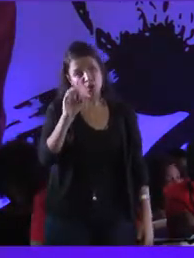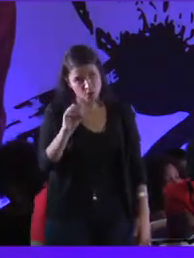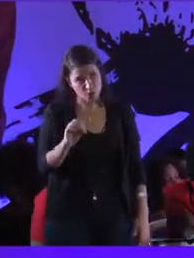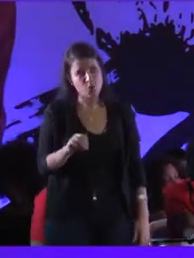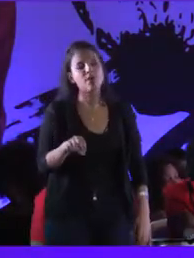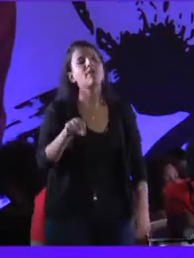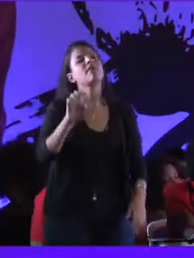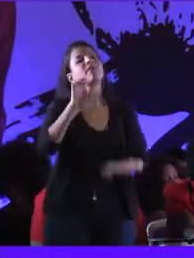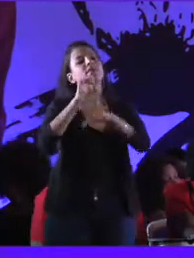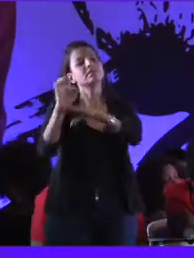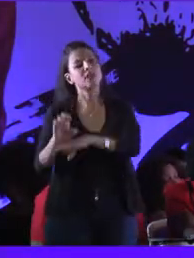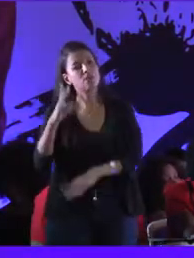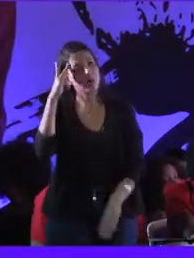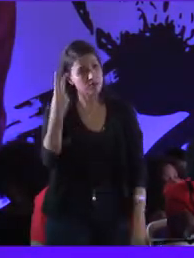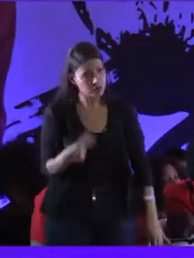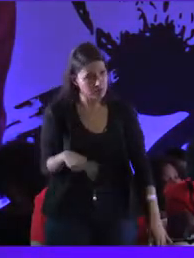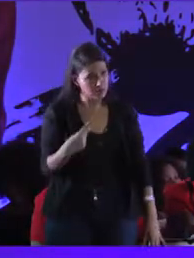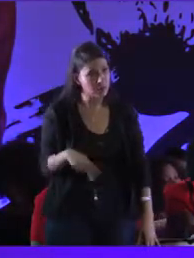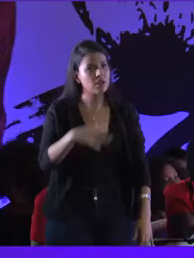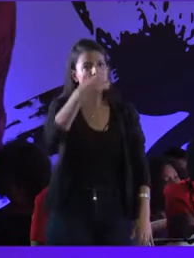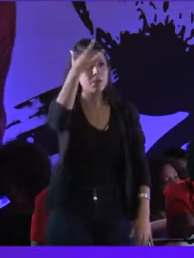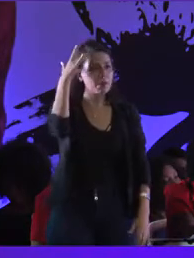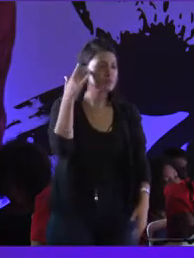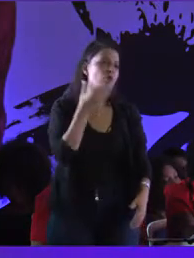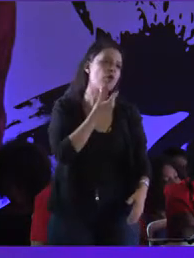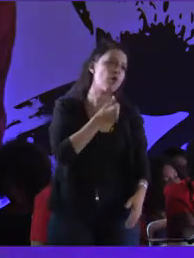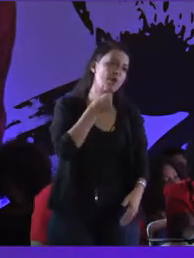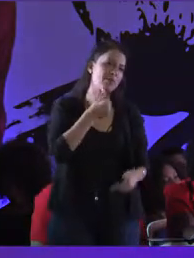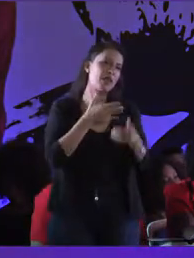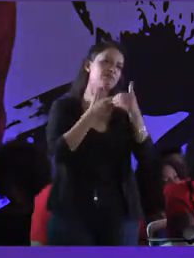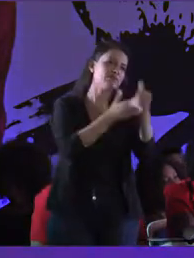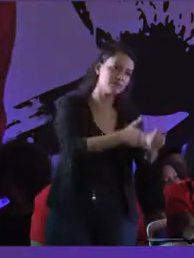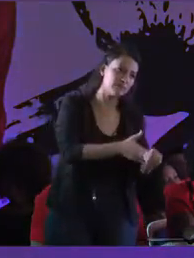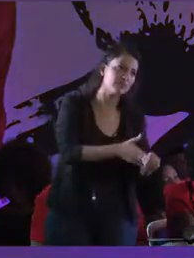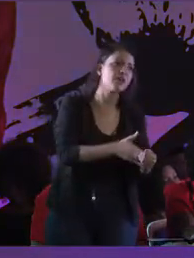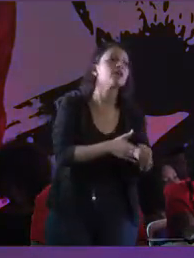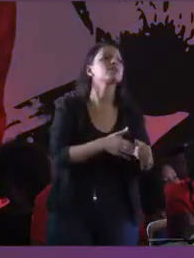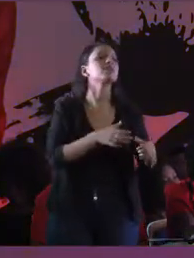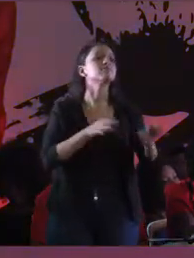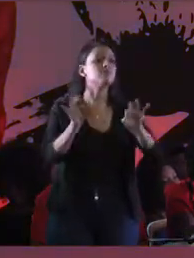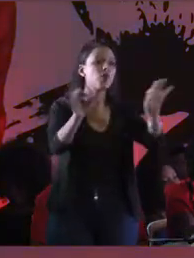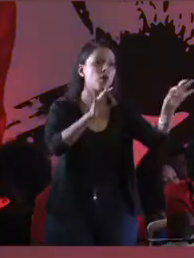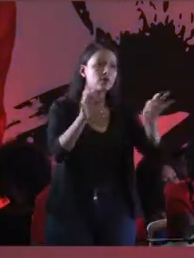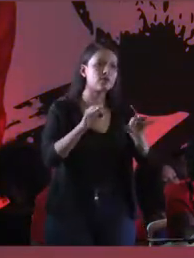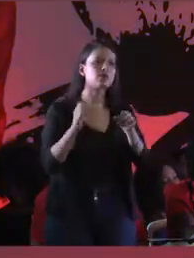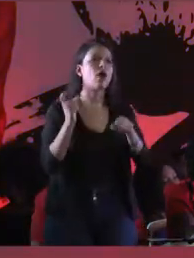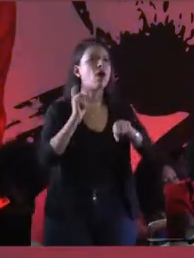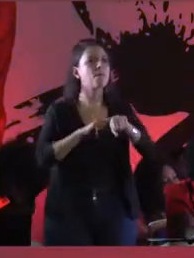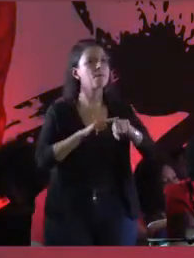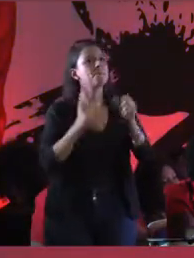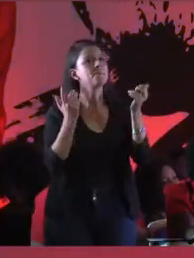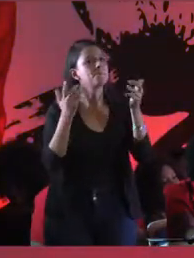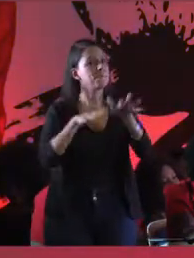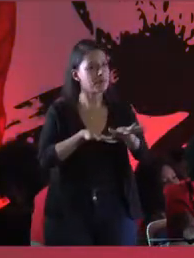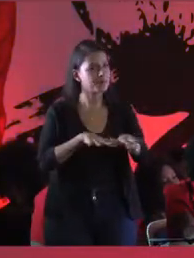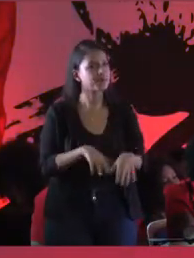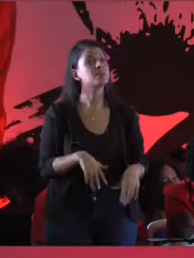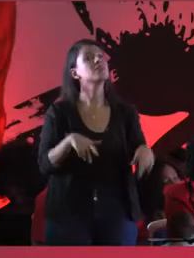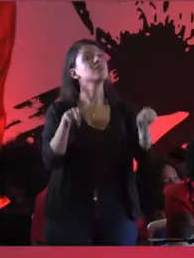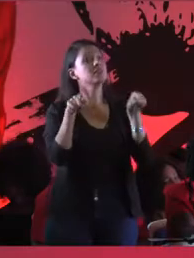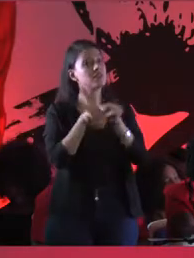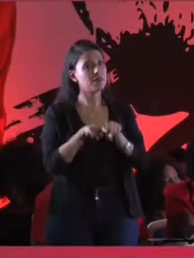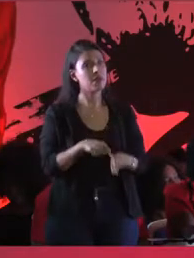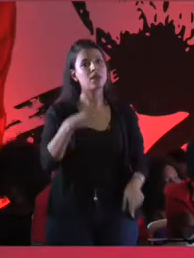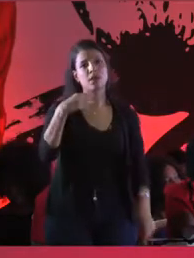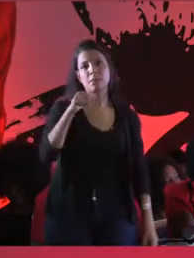Paulo, aos companheiros e companheiras que mobilizaram para esse ato. E trazer também a justificativa do nosso